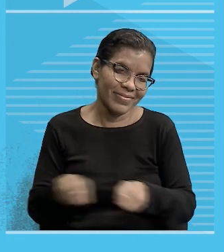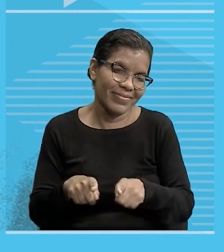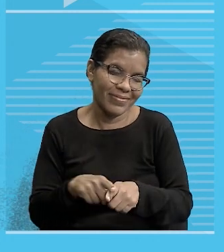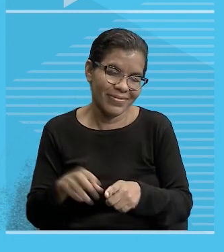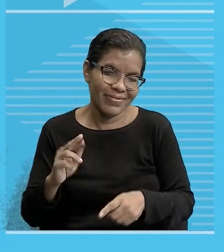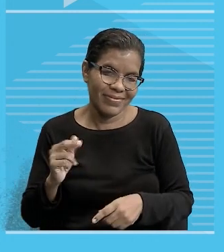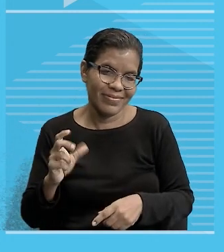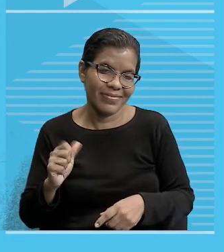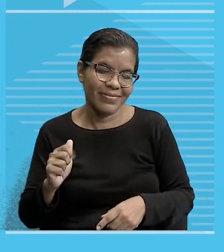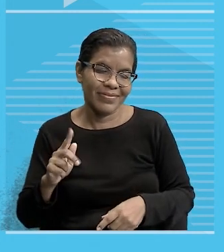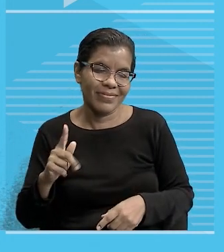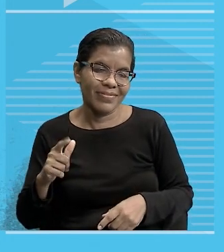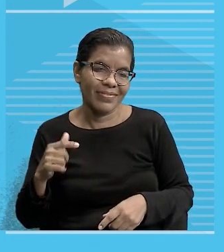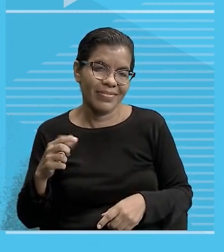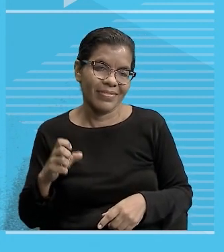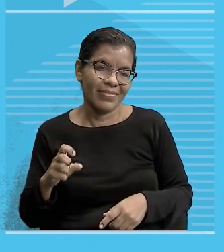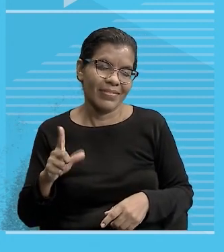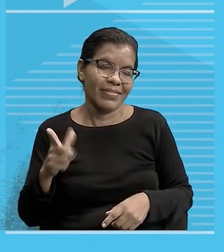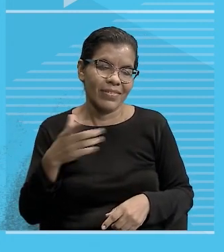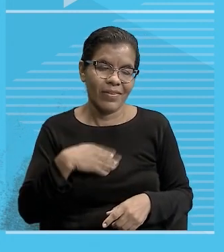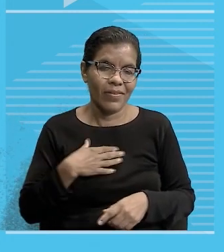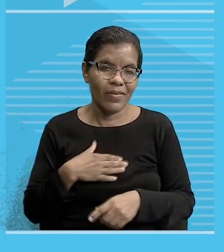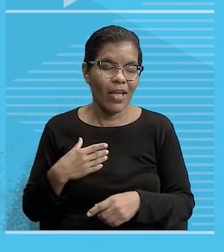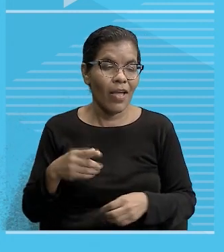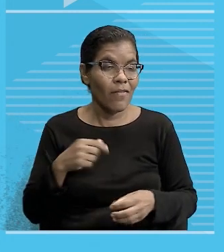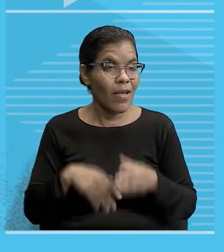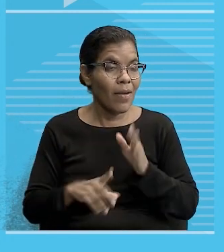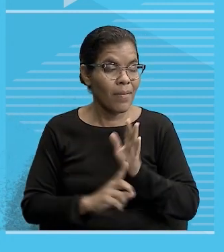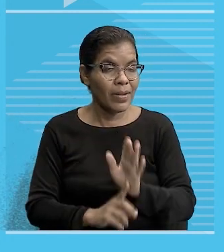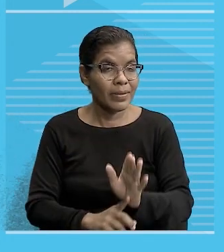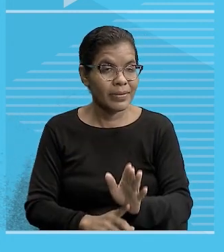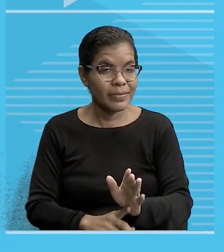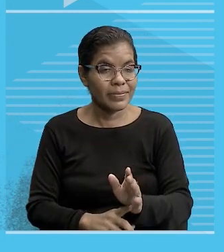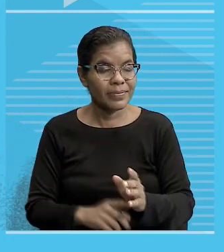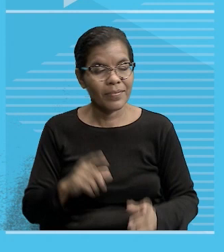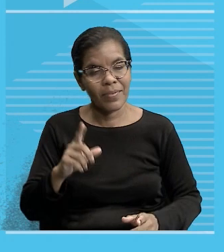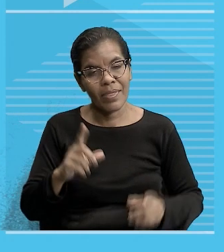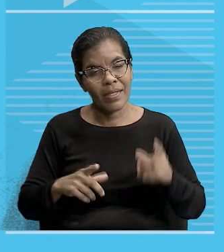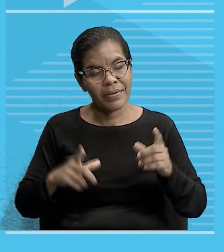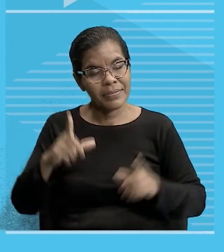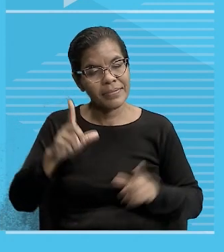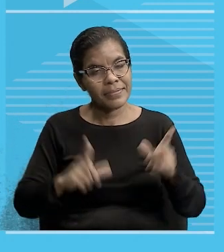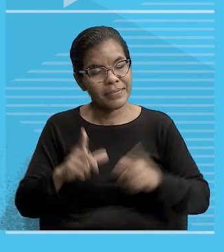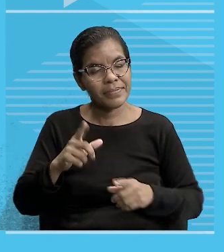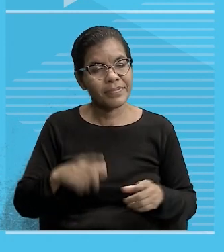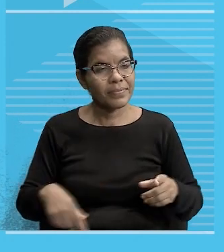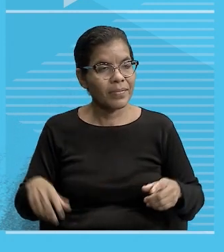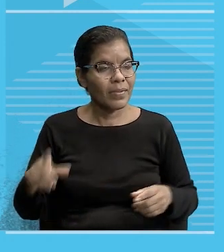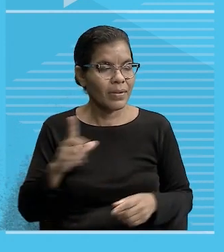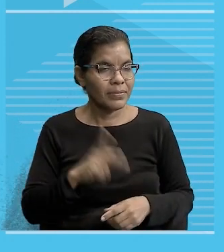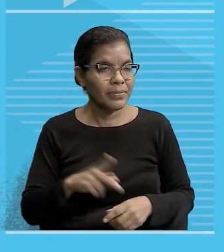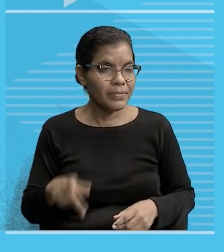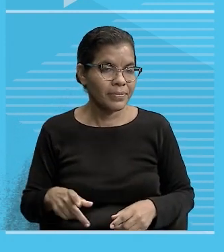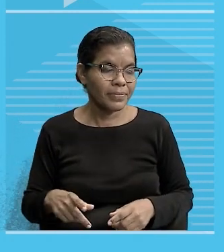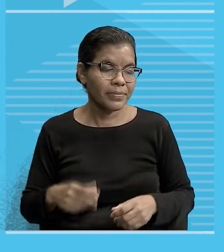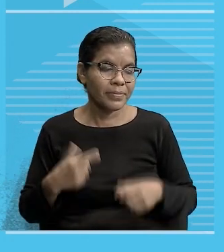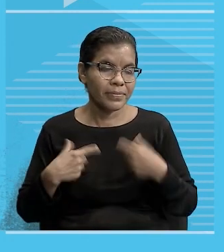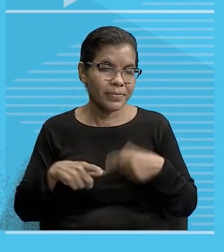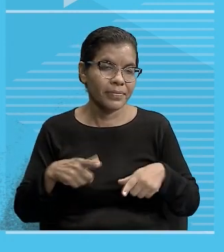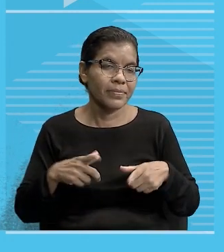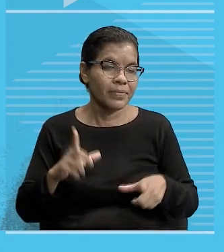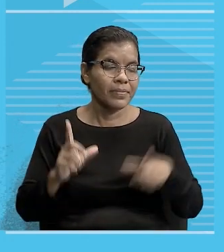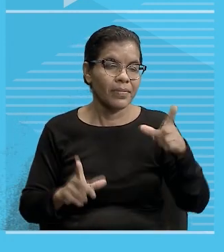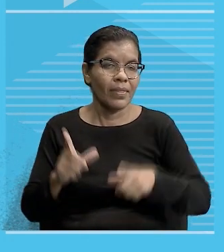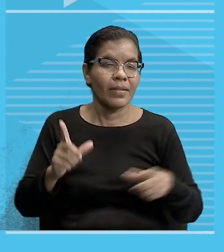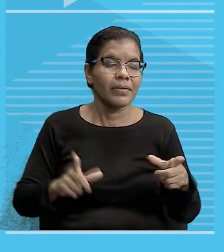aí meu caro aluno vai aparecer umas propagandas para o Rafael na hora que tiver passando a música e para mim vai aparecer umas propaganda diferente Deu